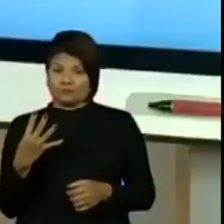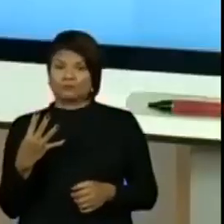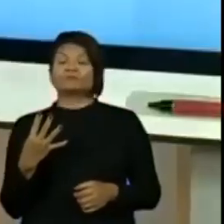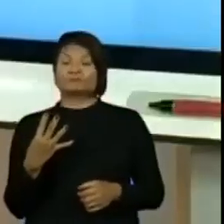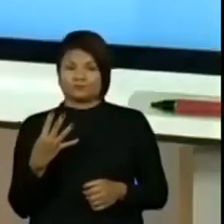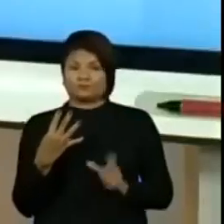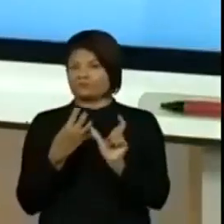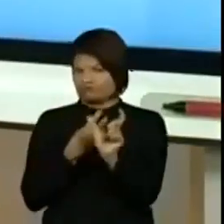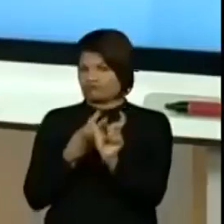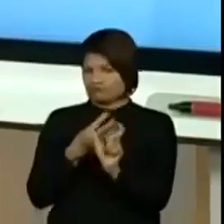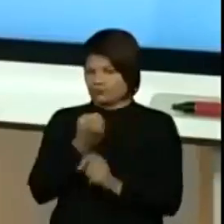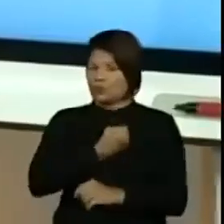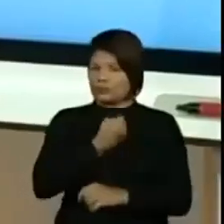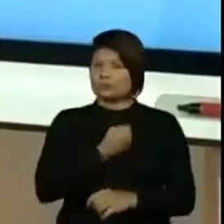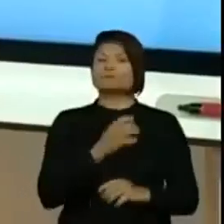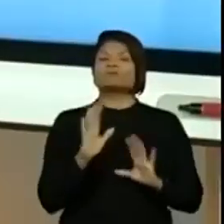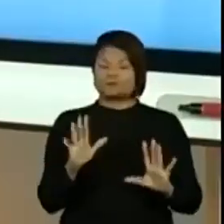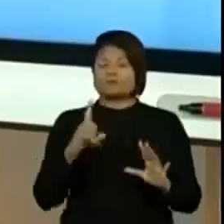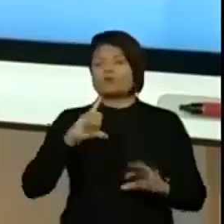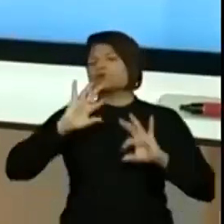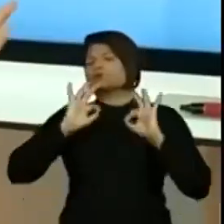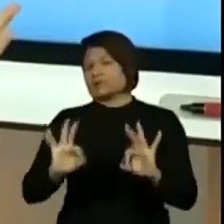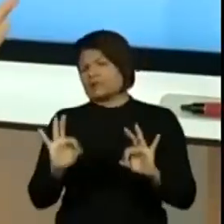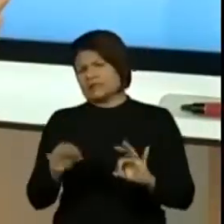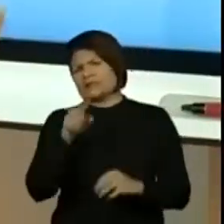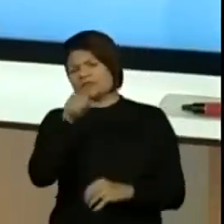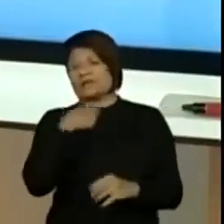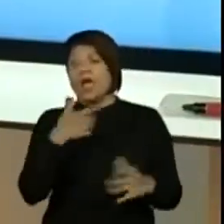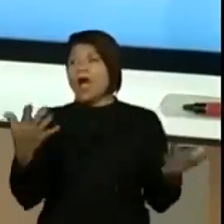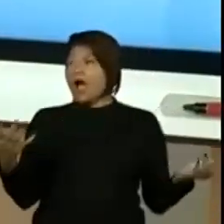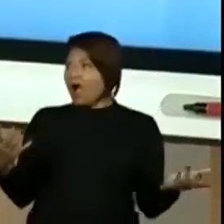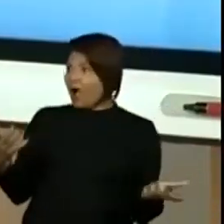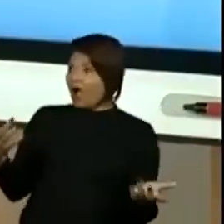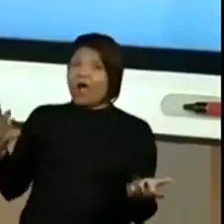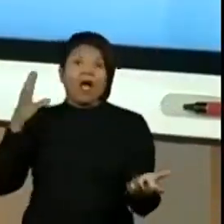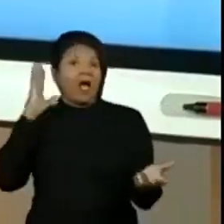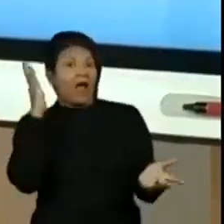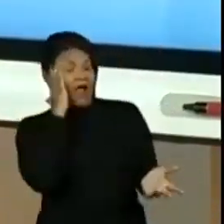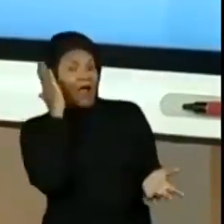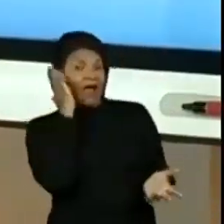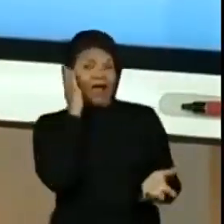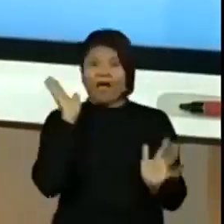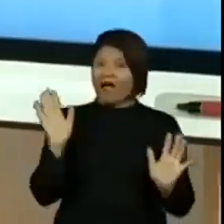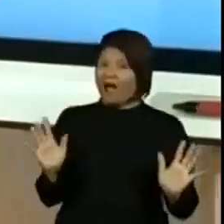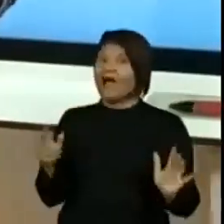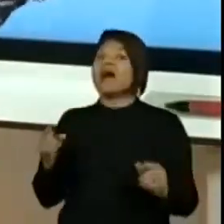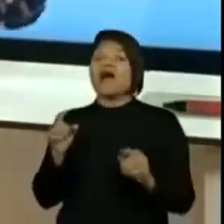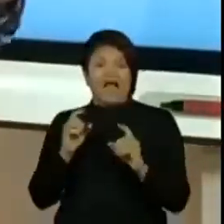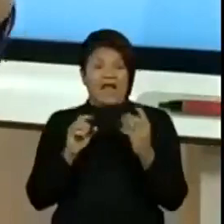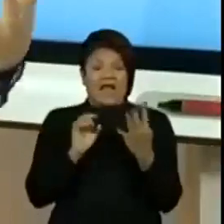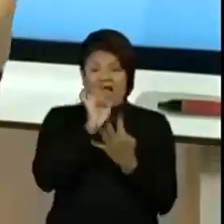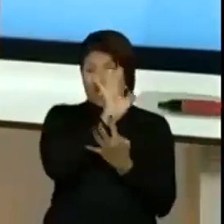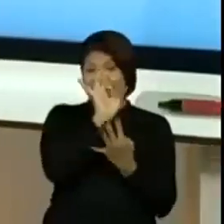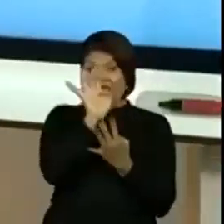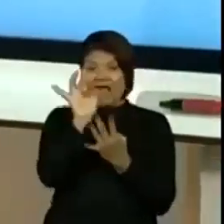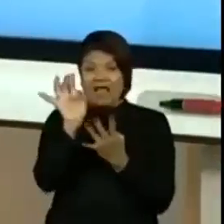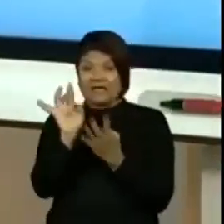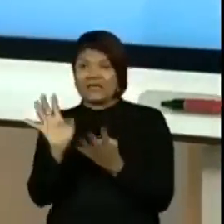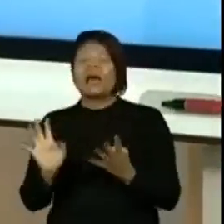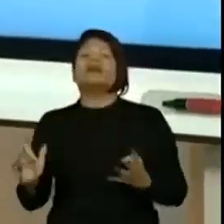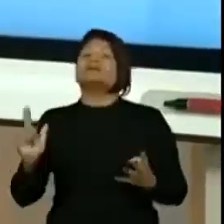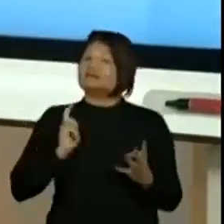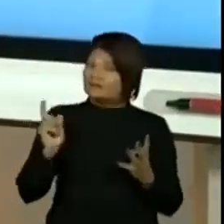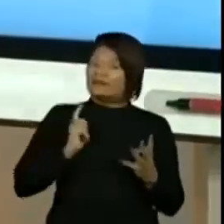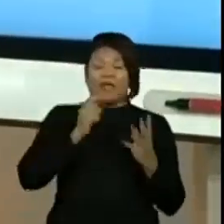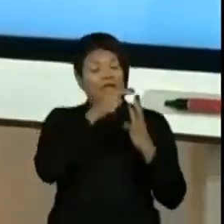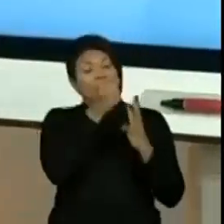1824, tenho certeza que você já está dizendo, esse número, então, cada algarismo representa